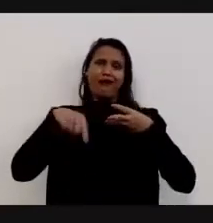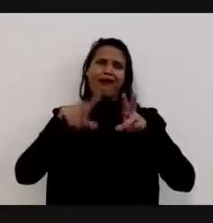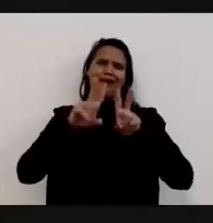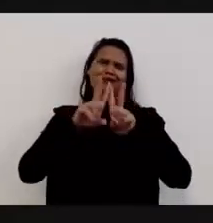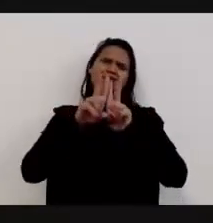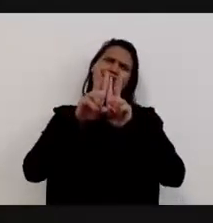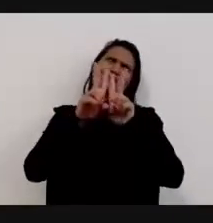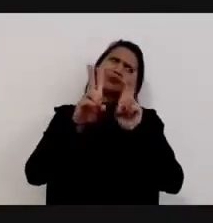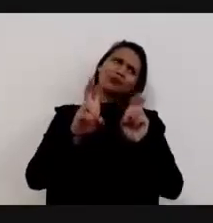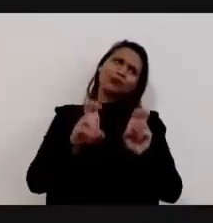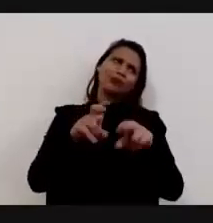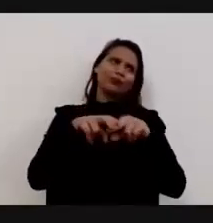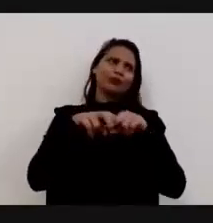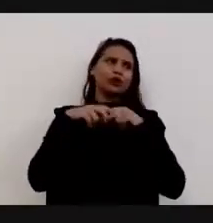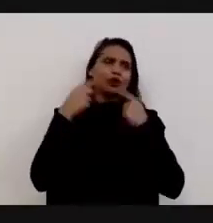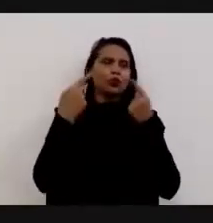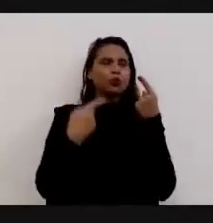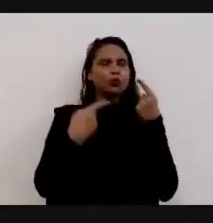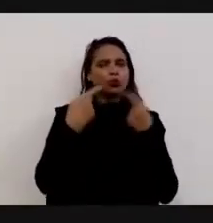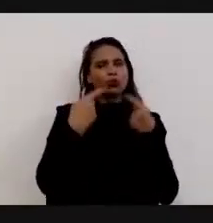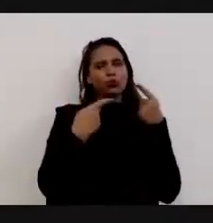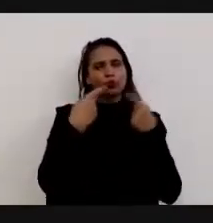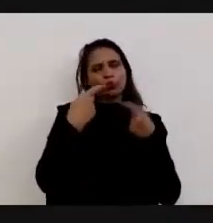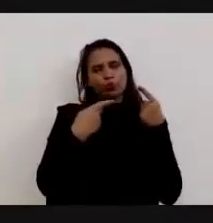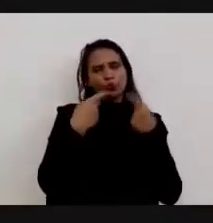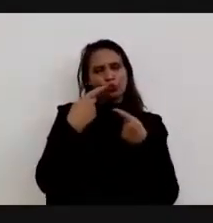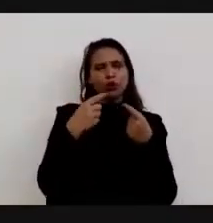realmente, discussão.